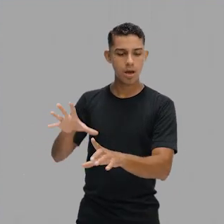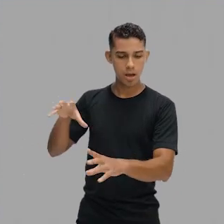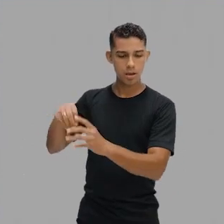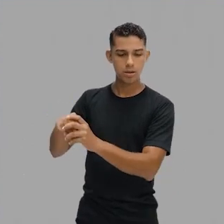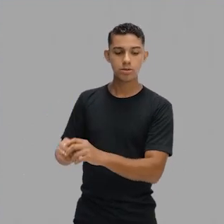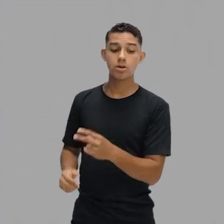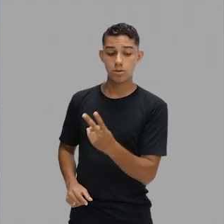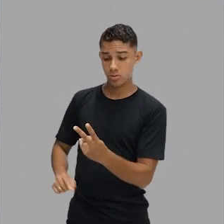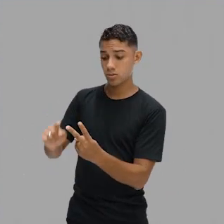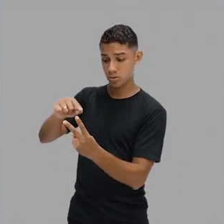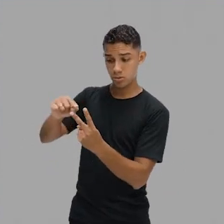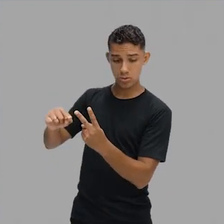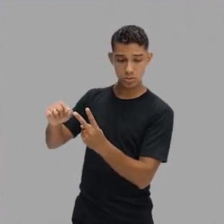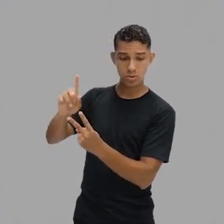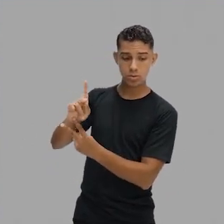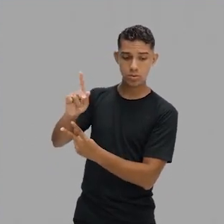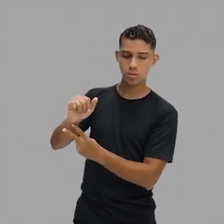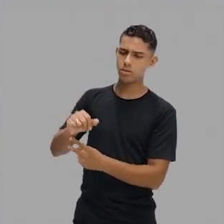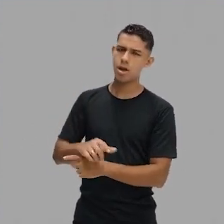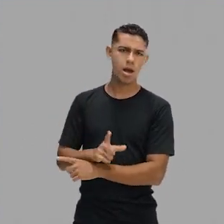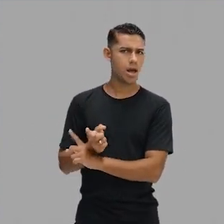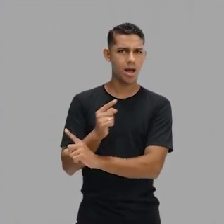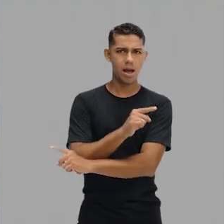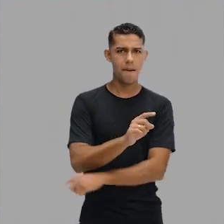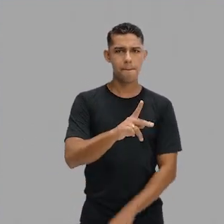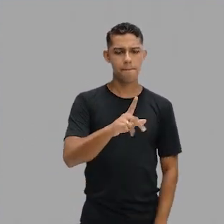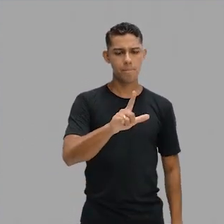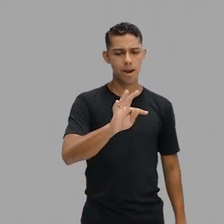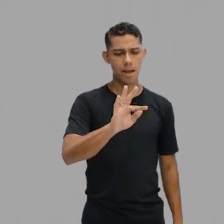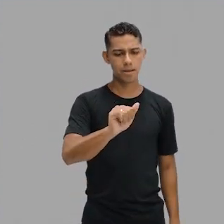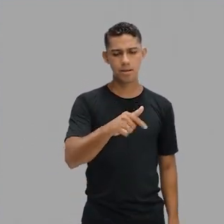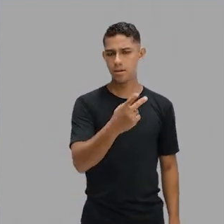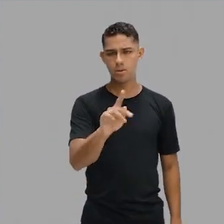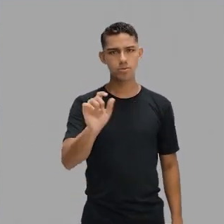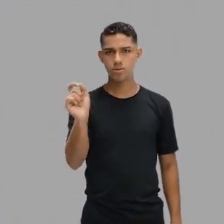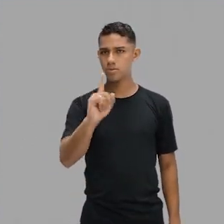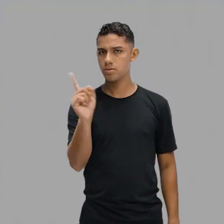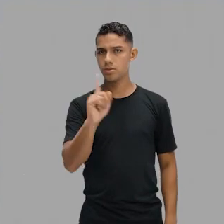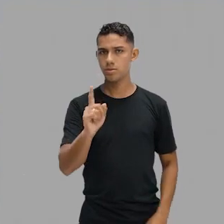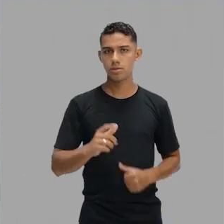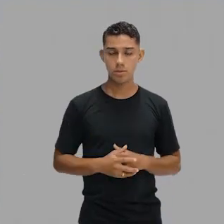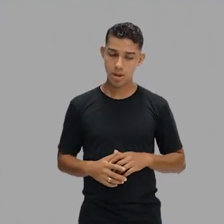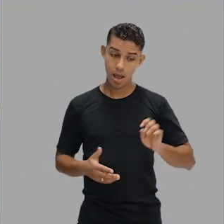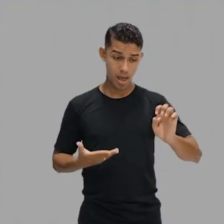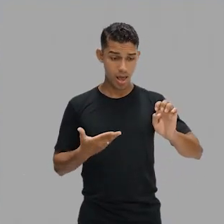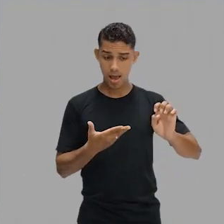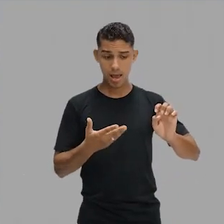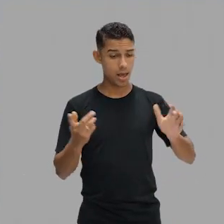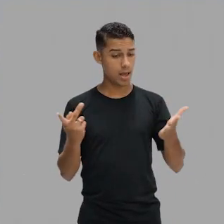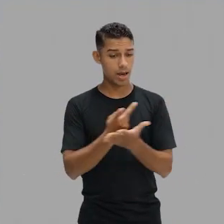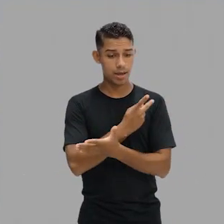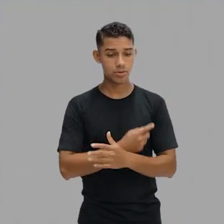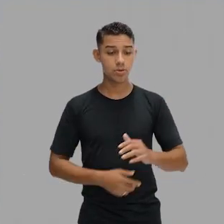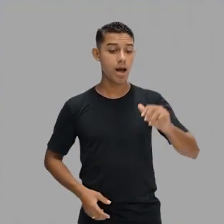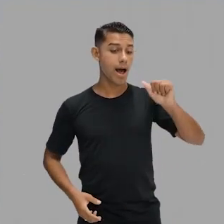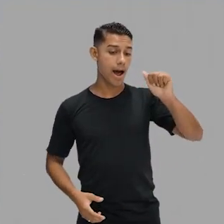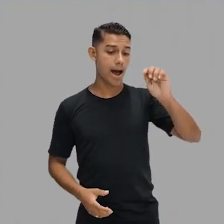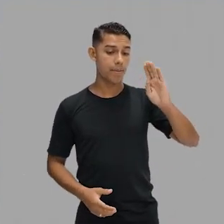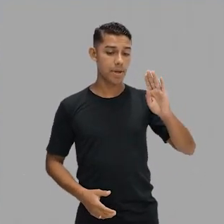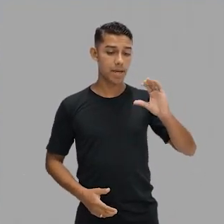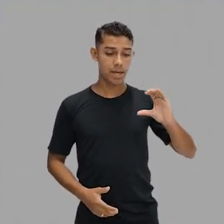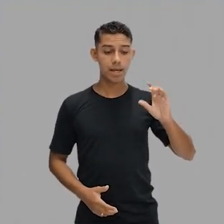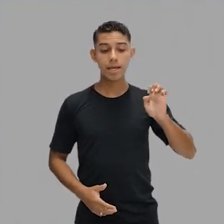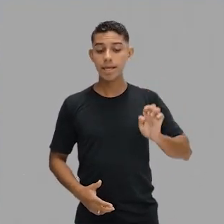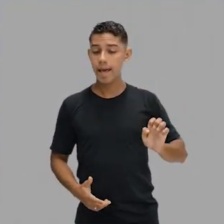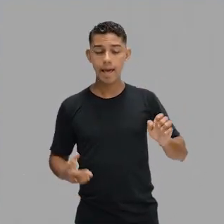também é contratualista, mas Platão não é. Então eu não posso marcar a letra E. E aí o que me sobra? O que eu vou